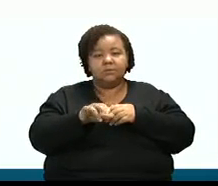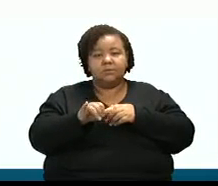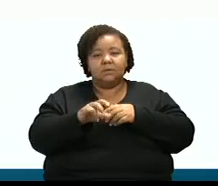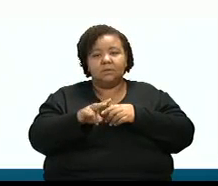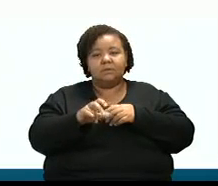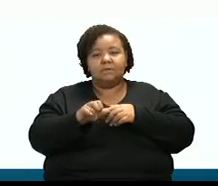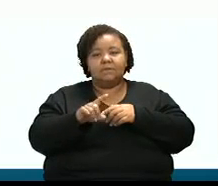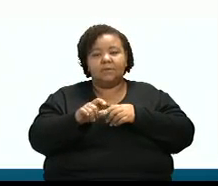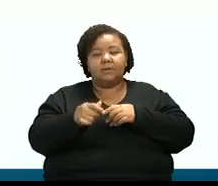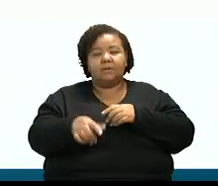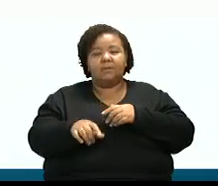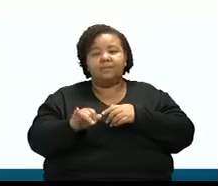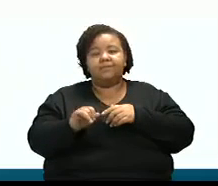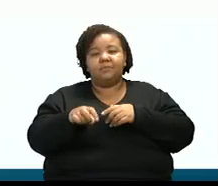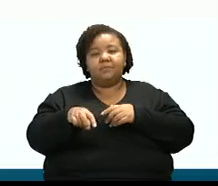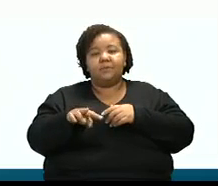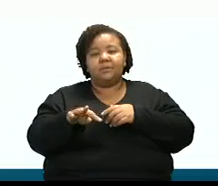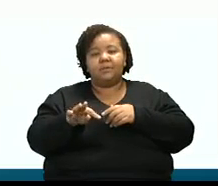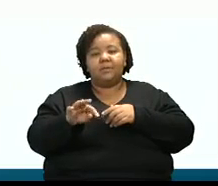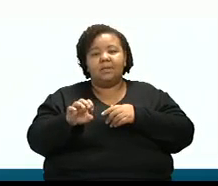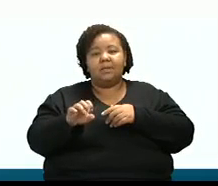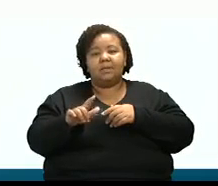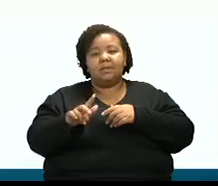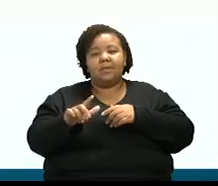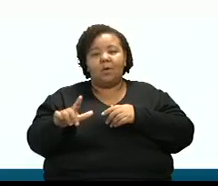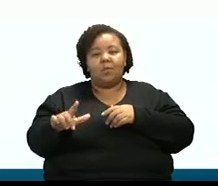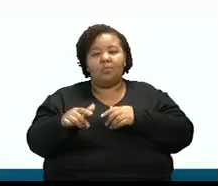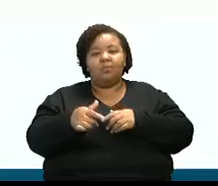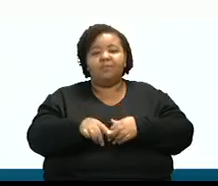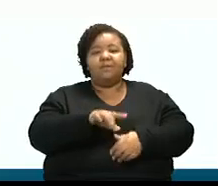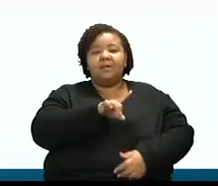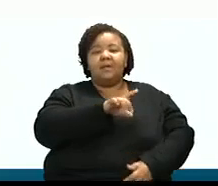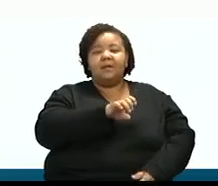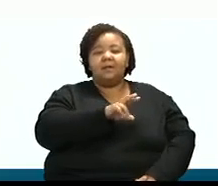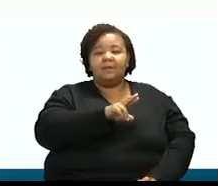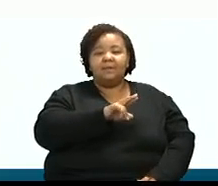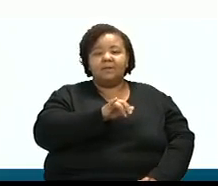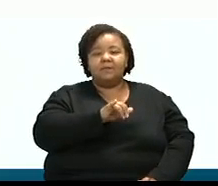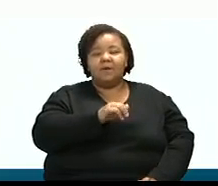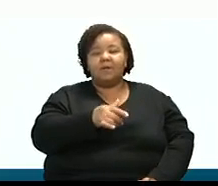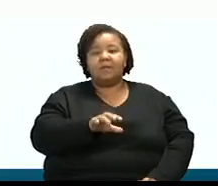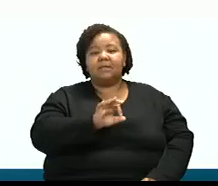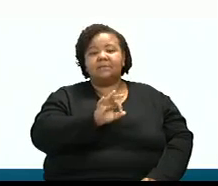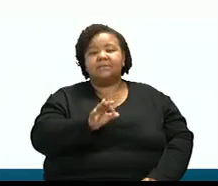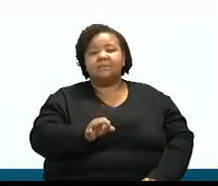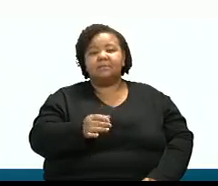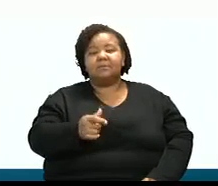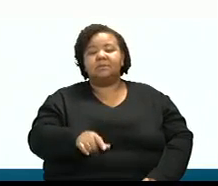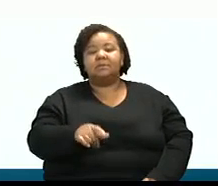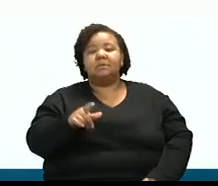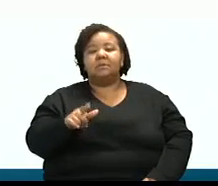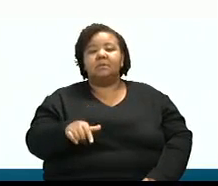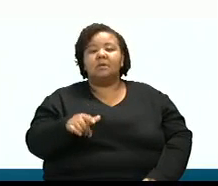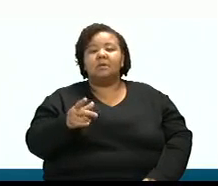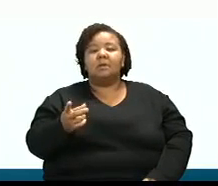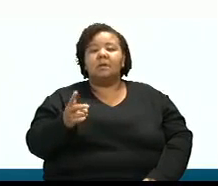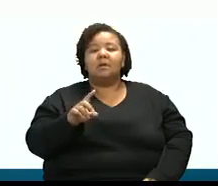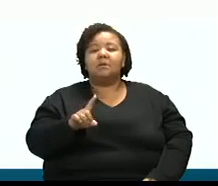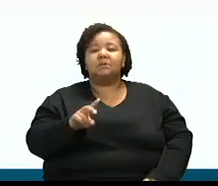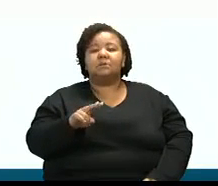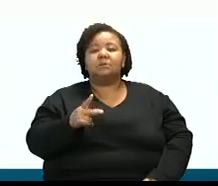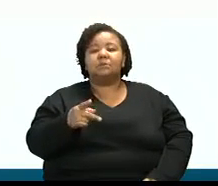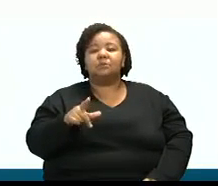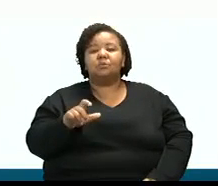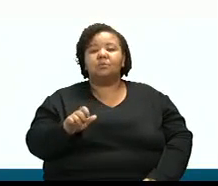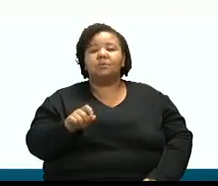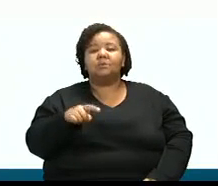integrais, tanto as derivadas simples quanto as parciais, as integrais definidas e indefinidas, quanto as duplas e